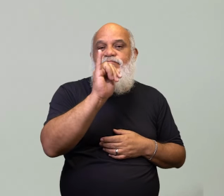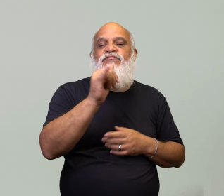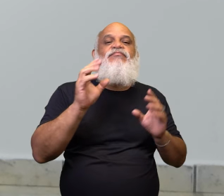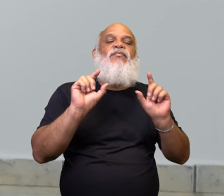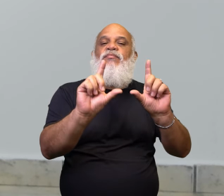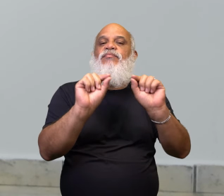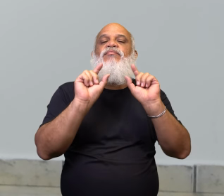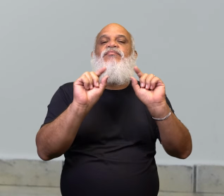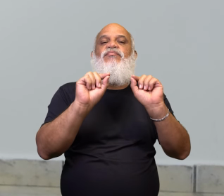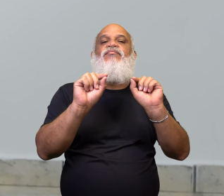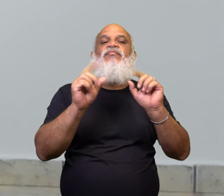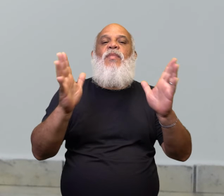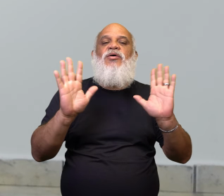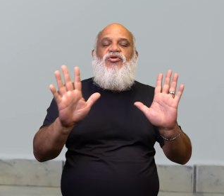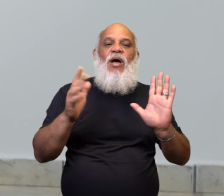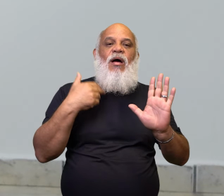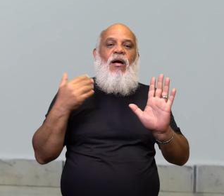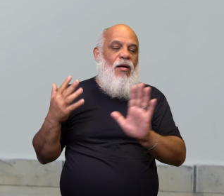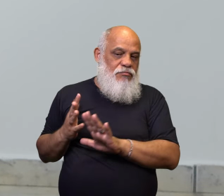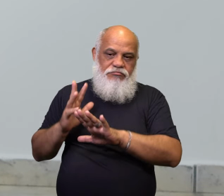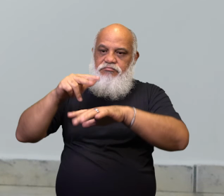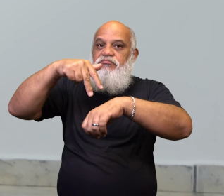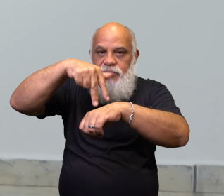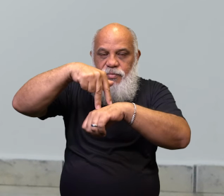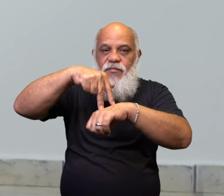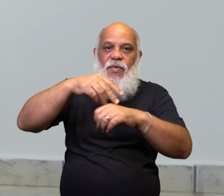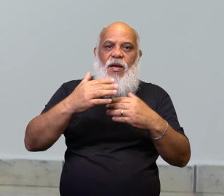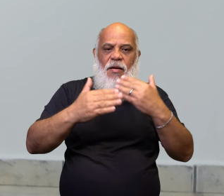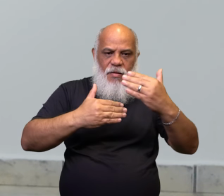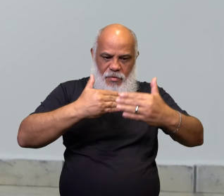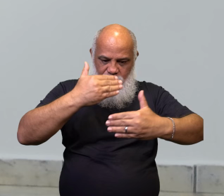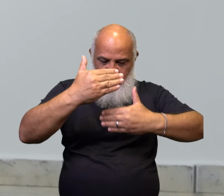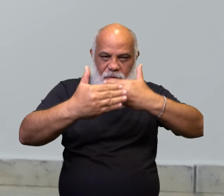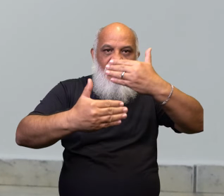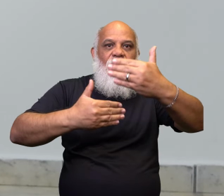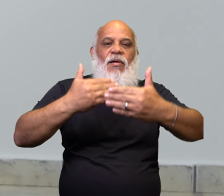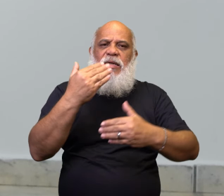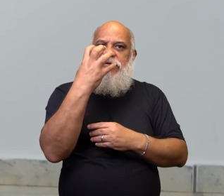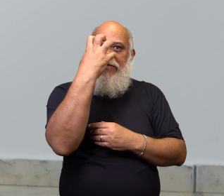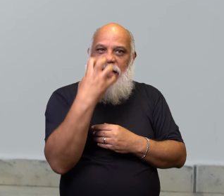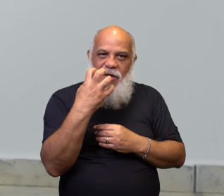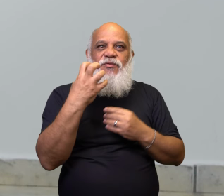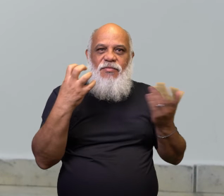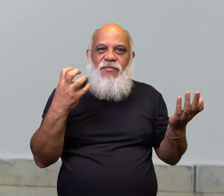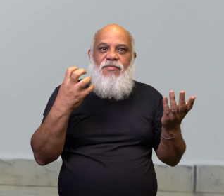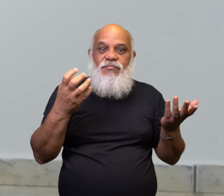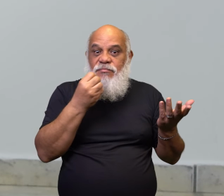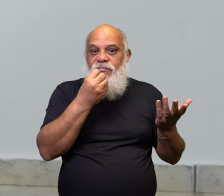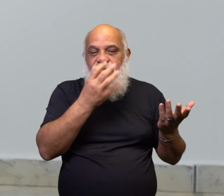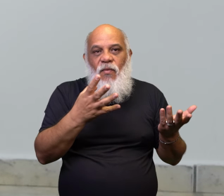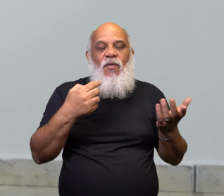14 anos, nós fomos ganhando corpos, né? De repente as coisas foram ficando mais sérias. De repente nós já